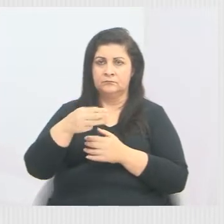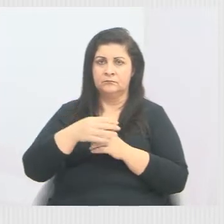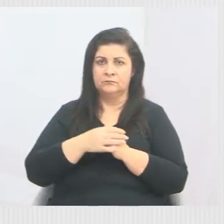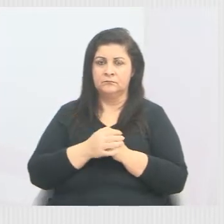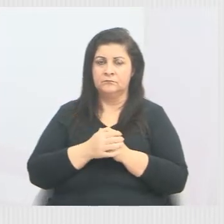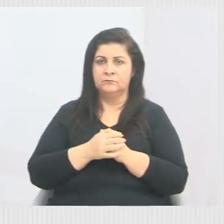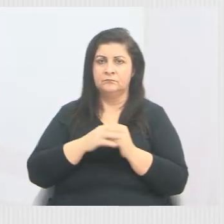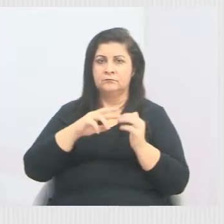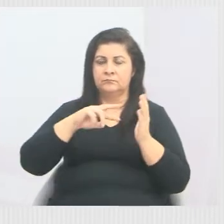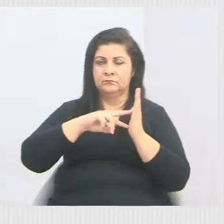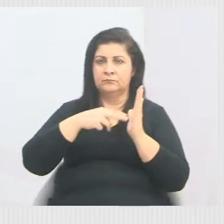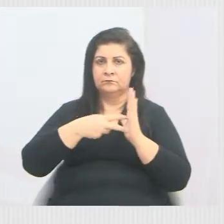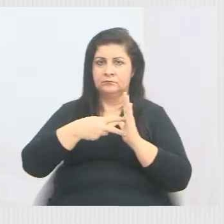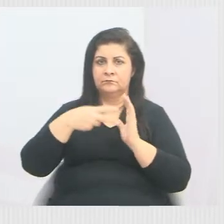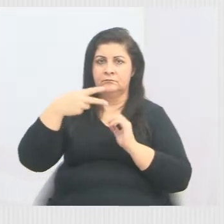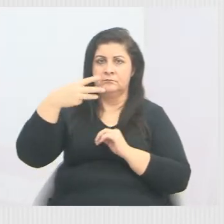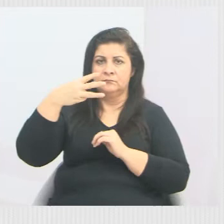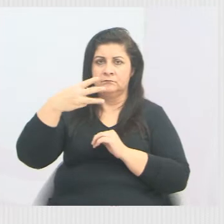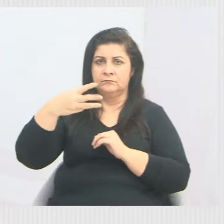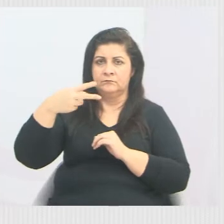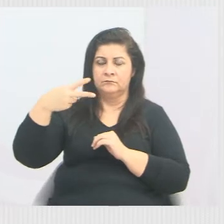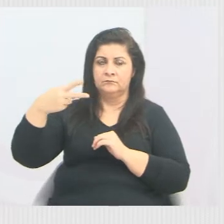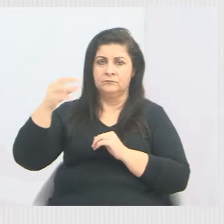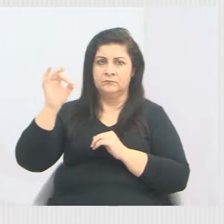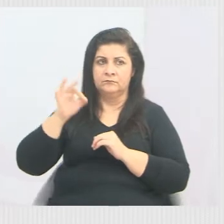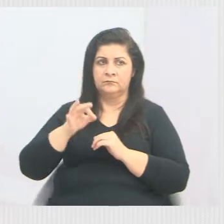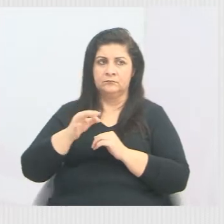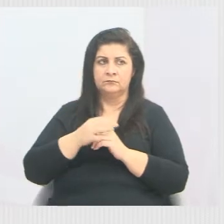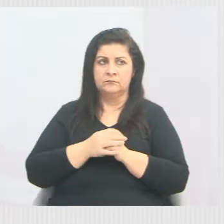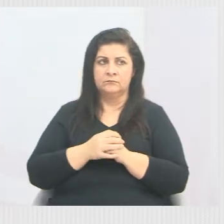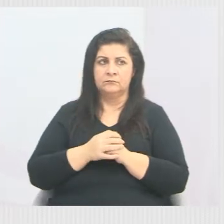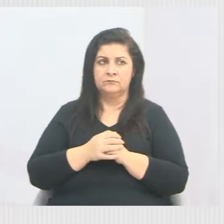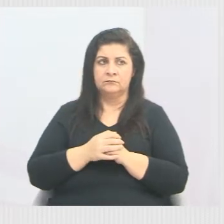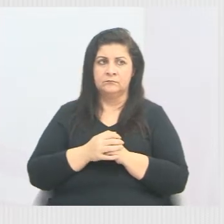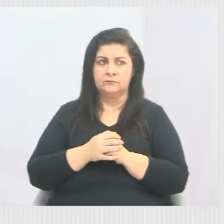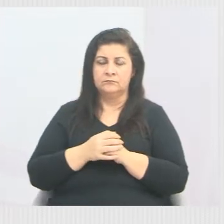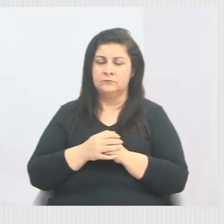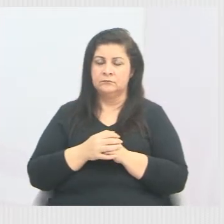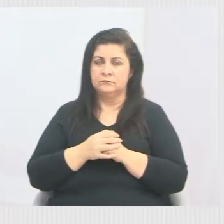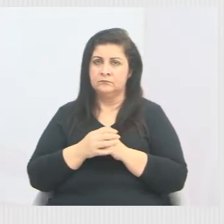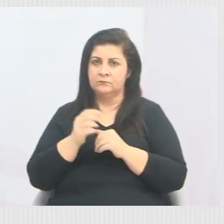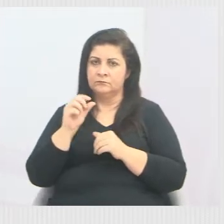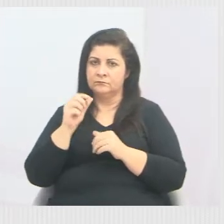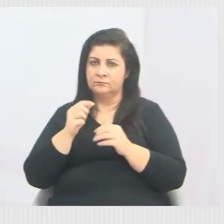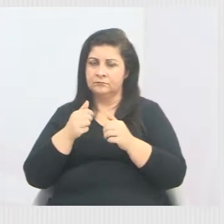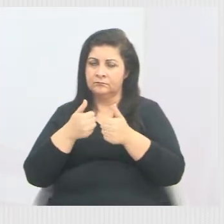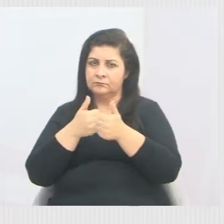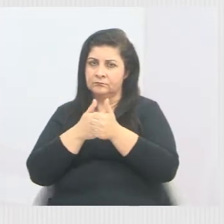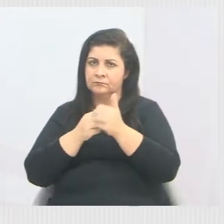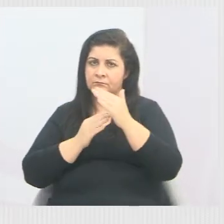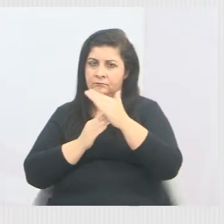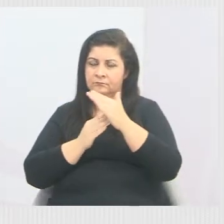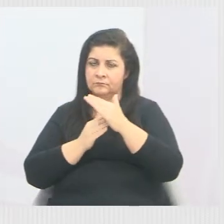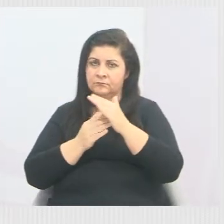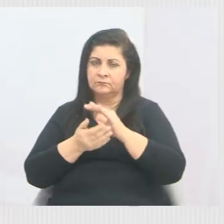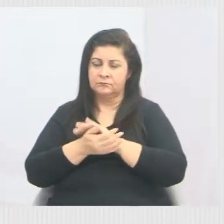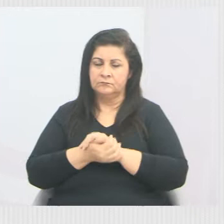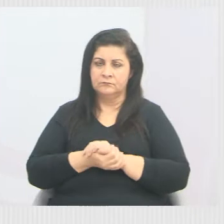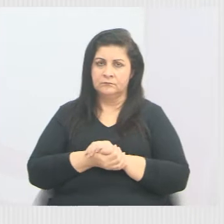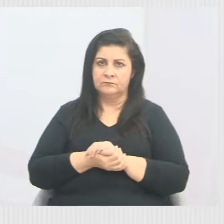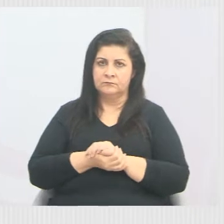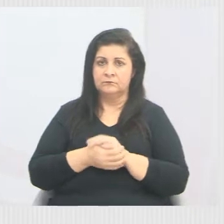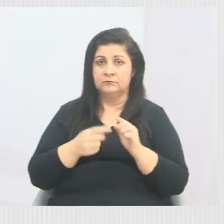78.021.000, 32%. Aqui vocês podem perceber que ele chega próximo ao limite devido às circunstâncias do momento, às